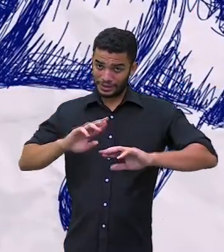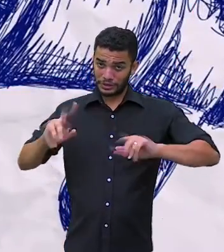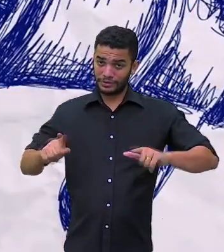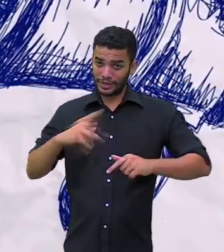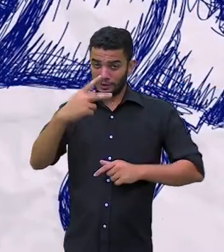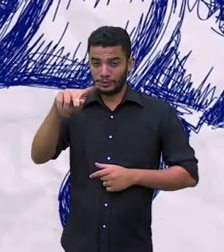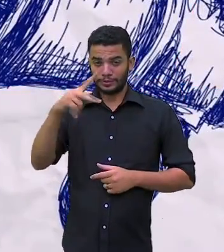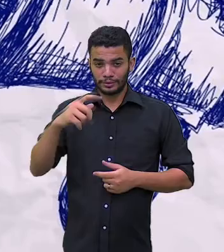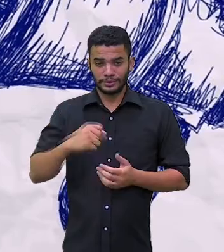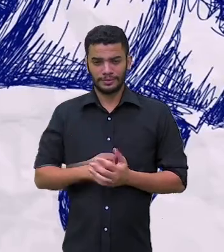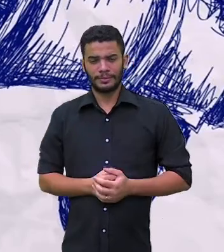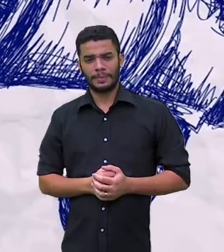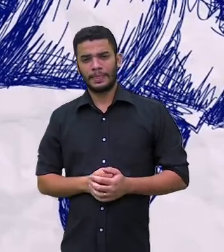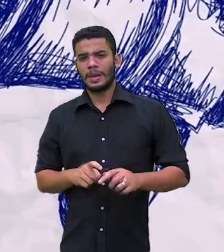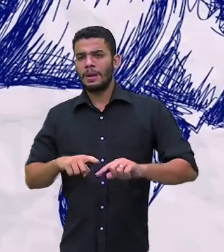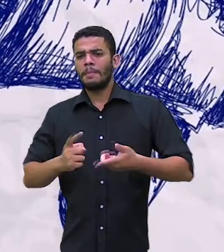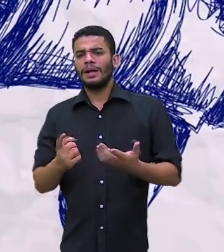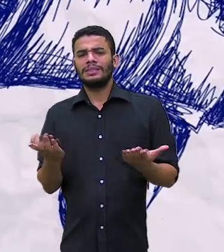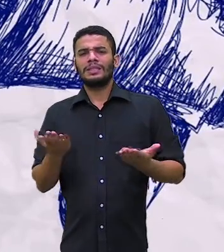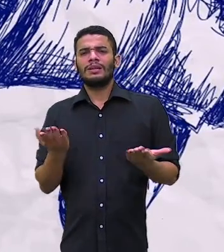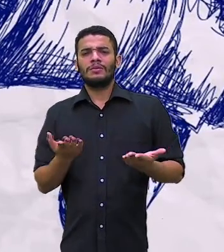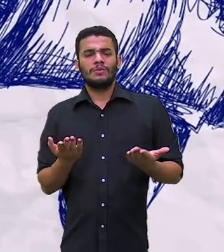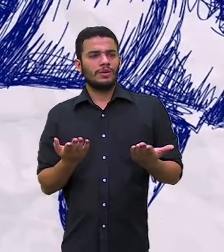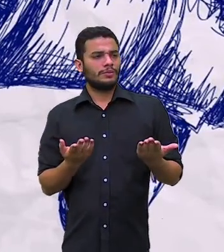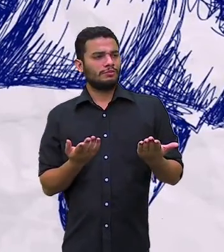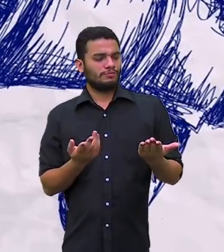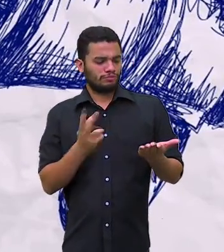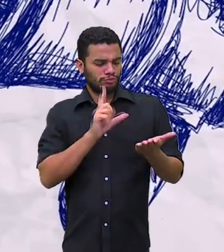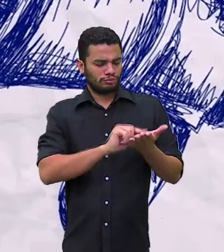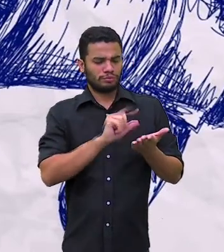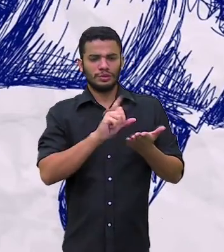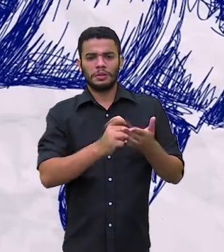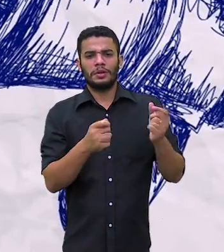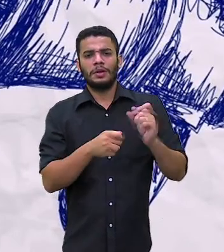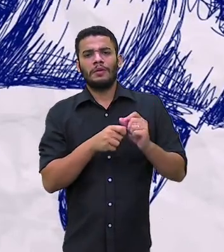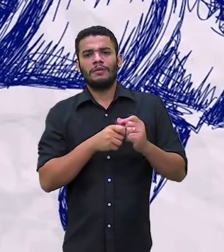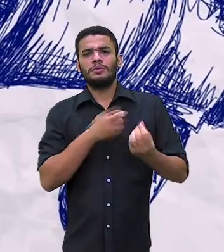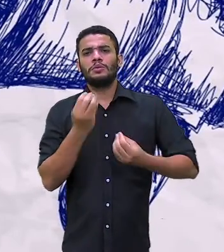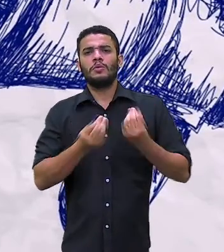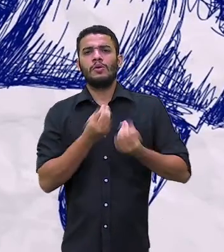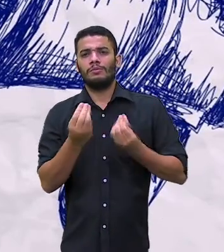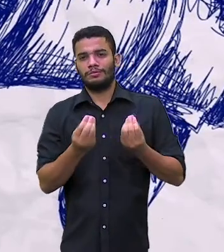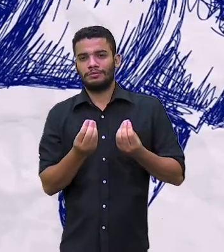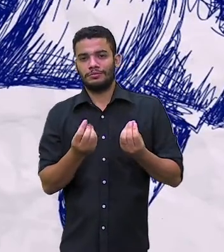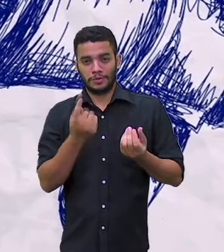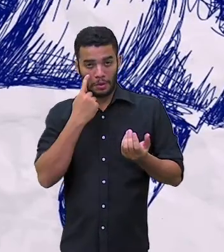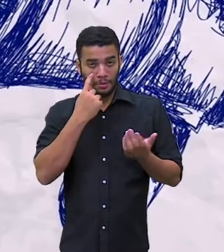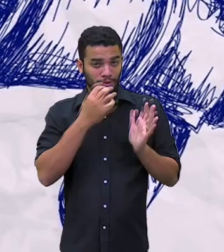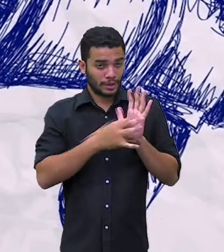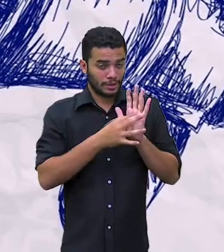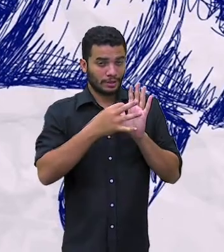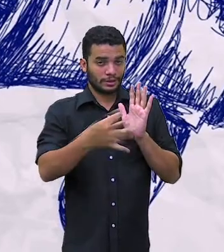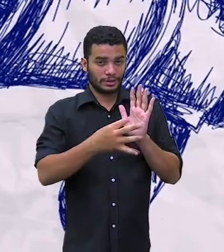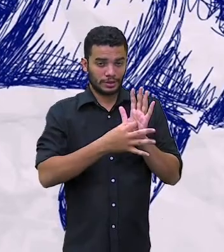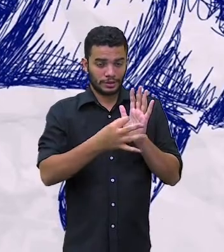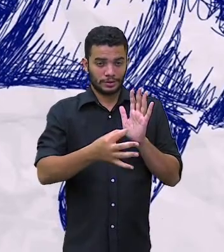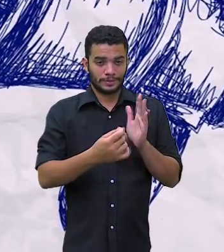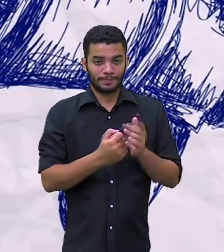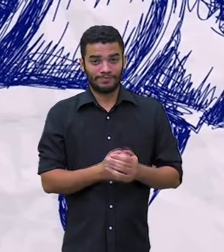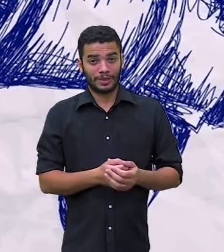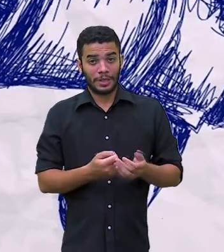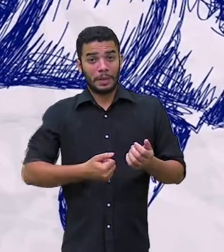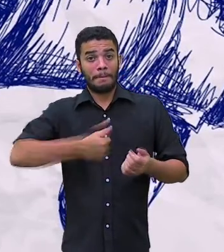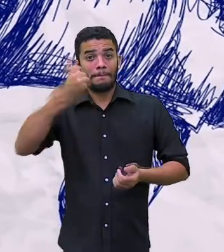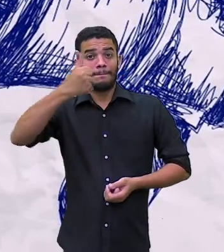opinião, professora? Como? Como que eu faço, então? Vamos lá, temos algumas dicas aqui. Primeiro, determine o tema.